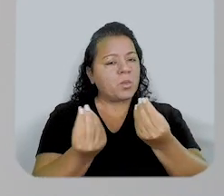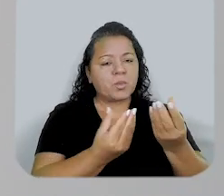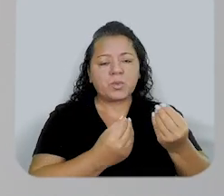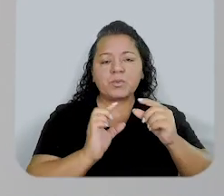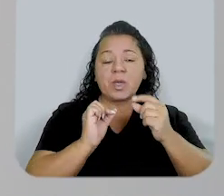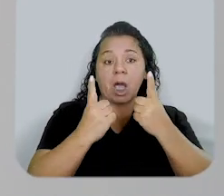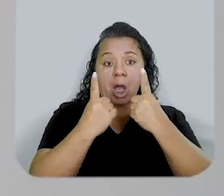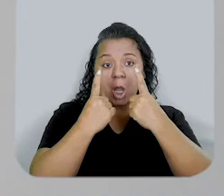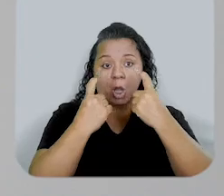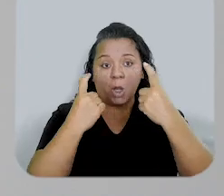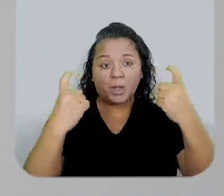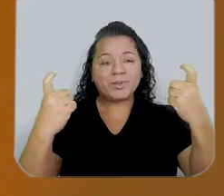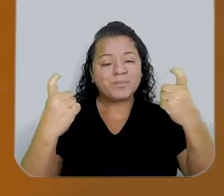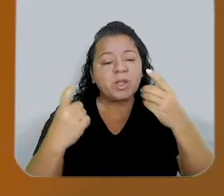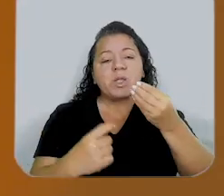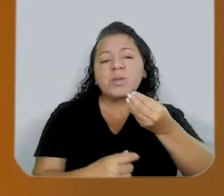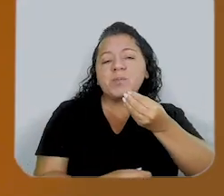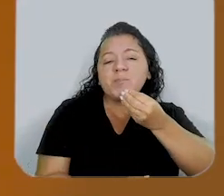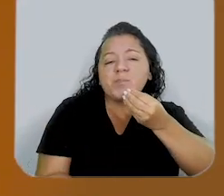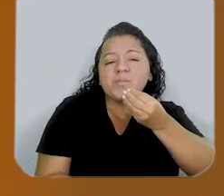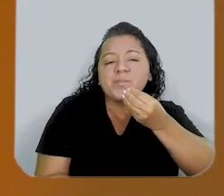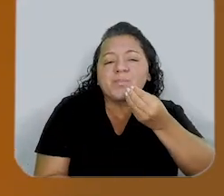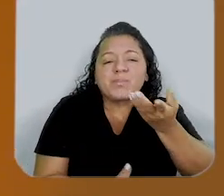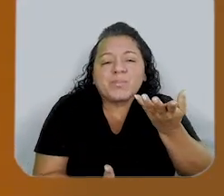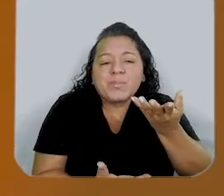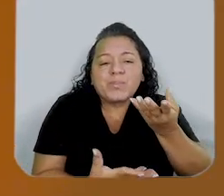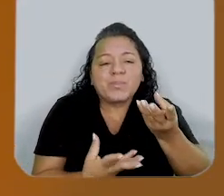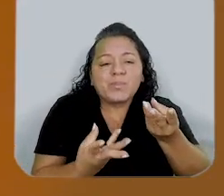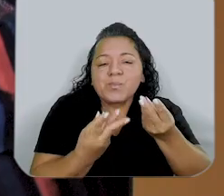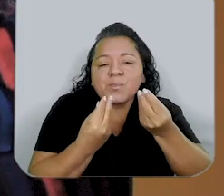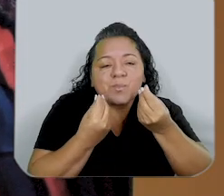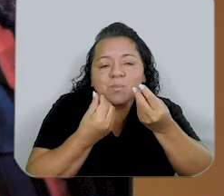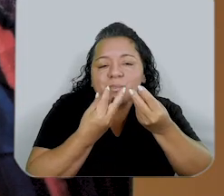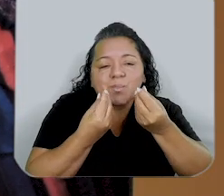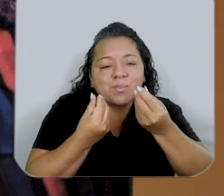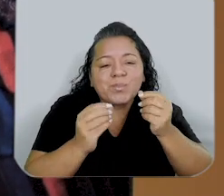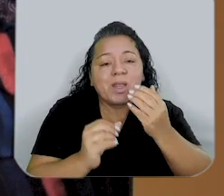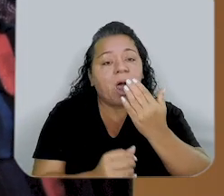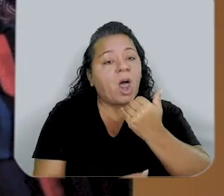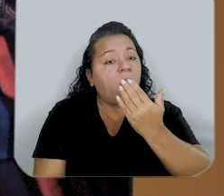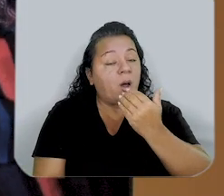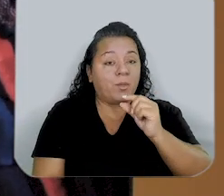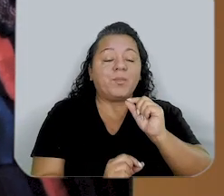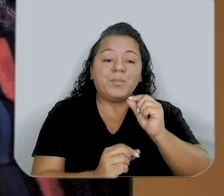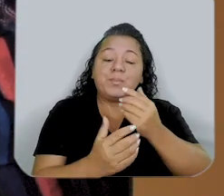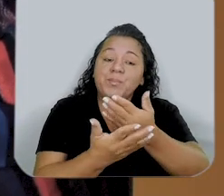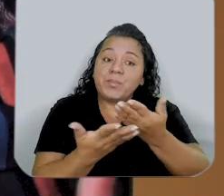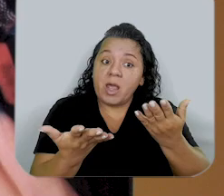de experimentar a nossa comida, muitos vêm para